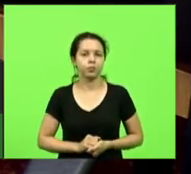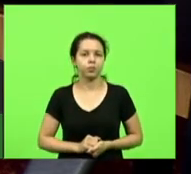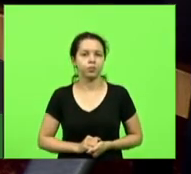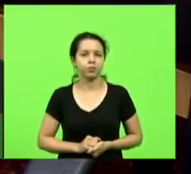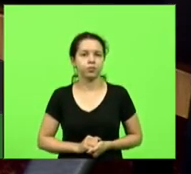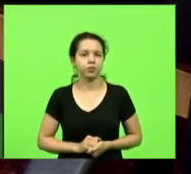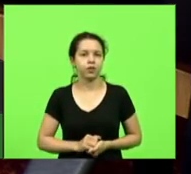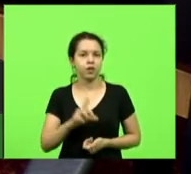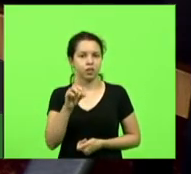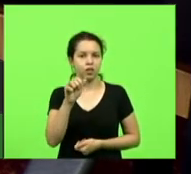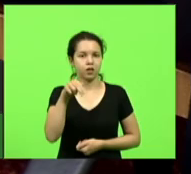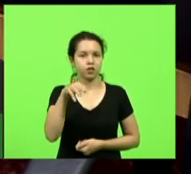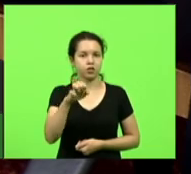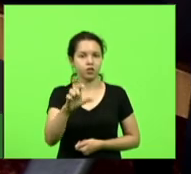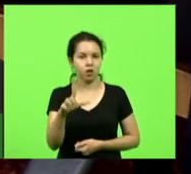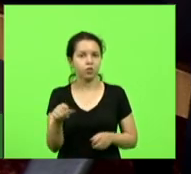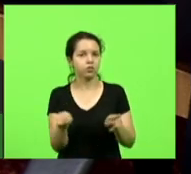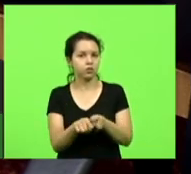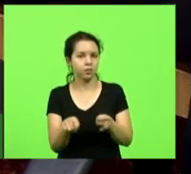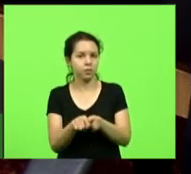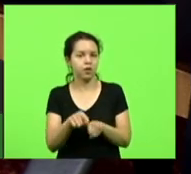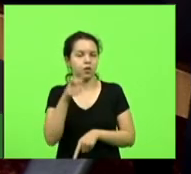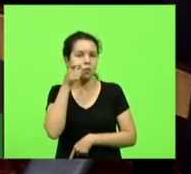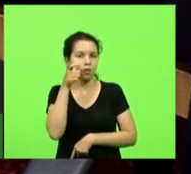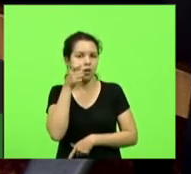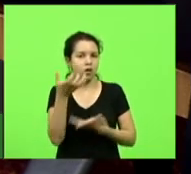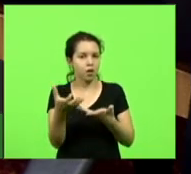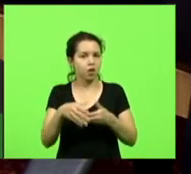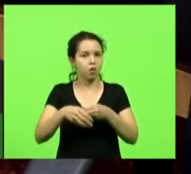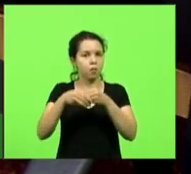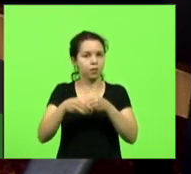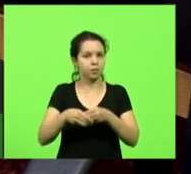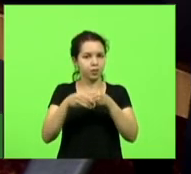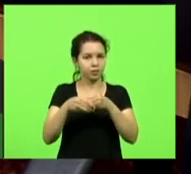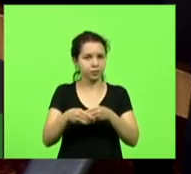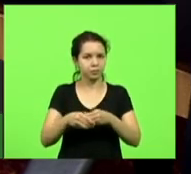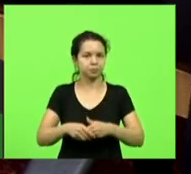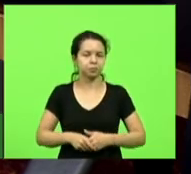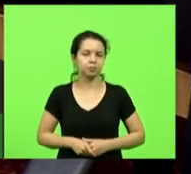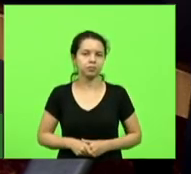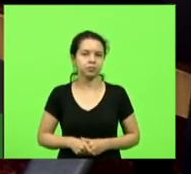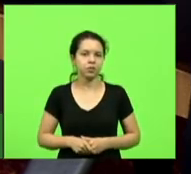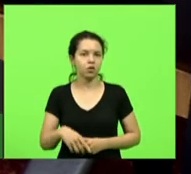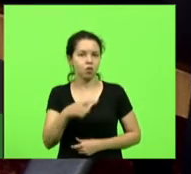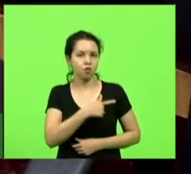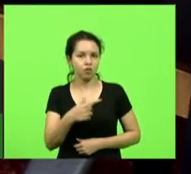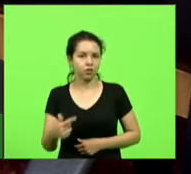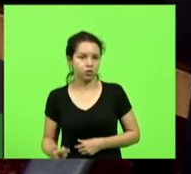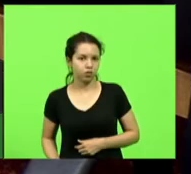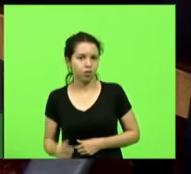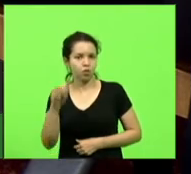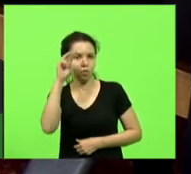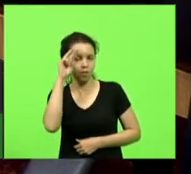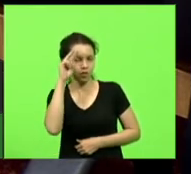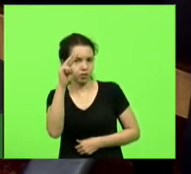o Daniel, que também estão acompanhando. Quero cumprimentar eles, cumprimentar o governador Carlos Moisés,